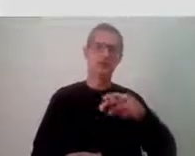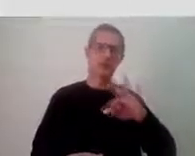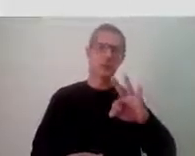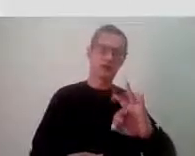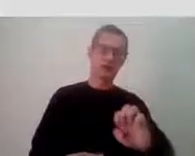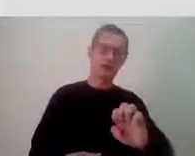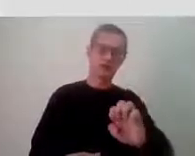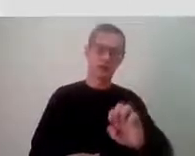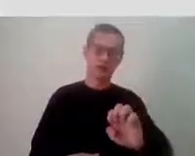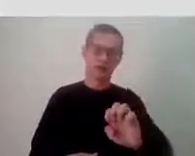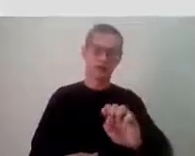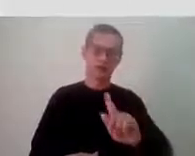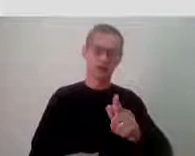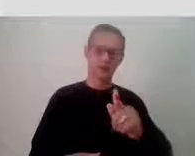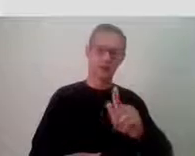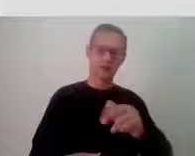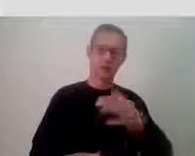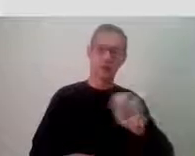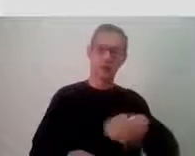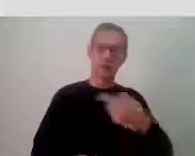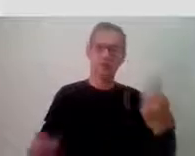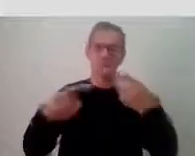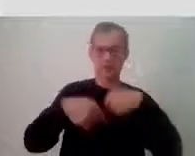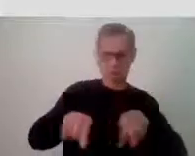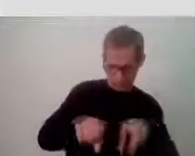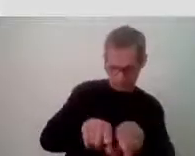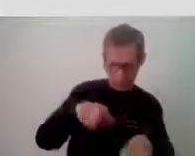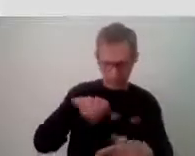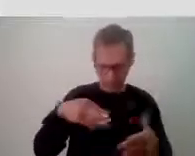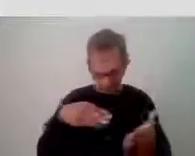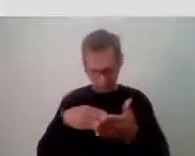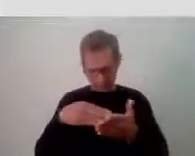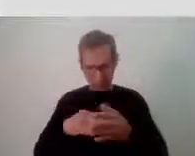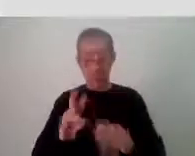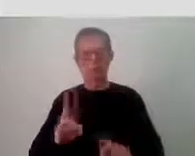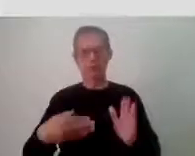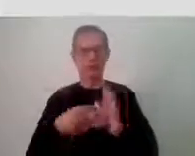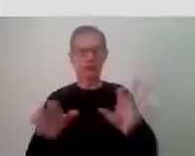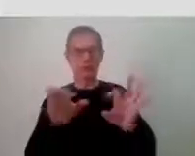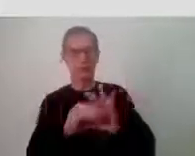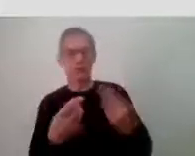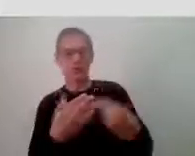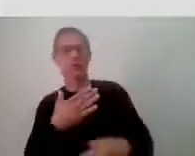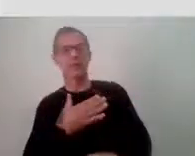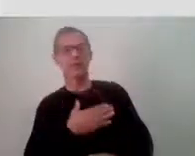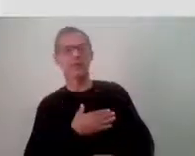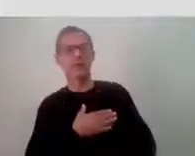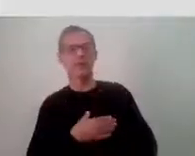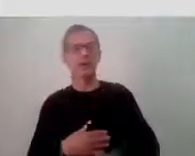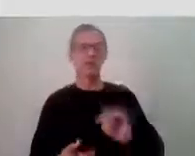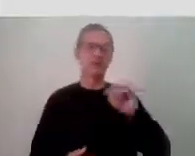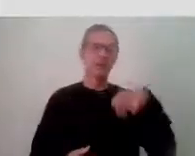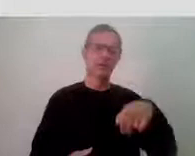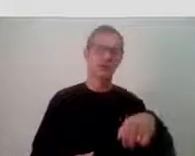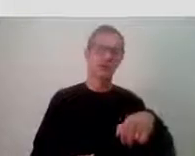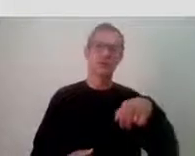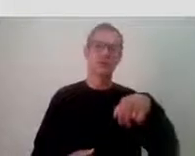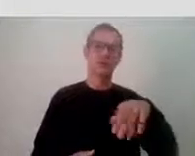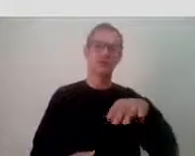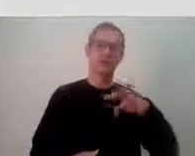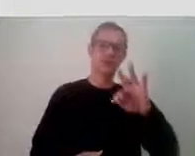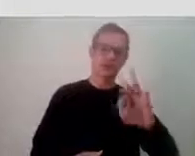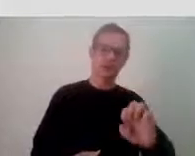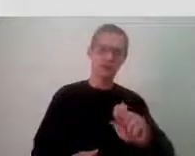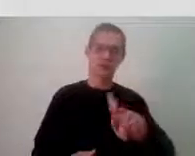integral, ele é trocado. Se eu tenho dois limites de integração igual, a minha integral é zero. Se eu